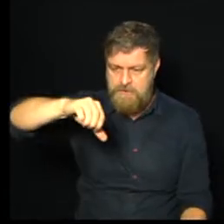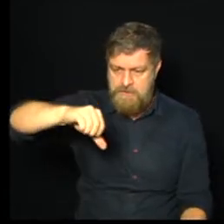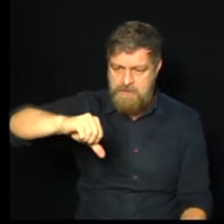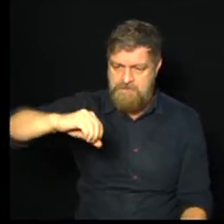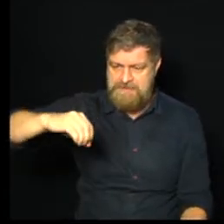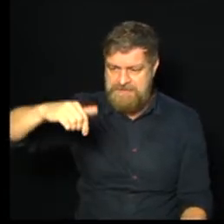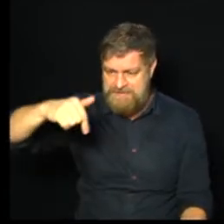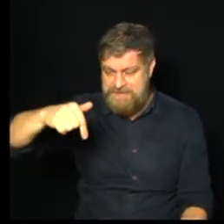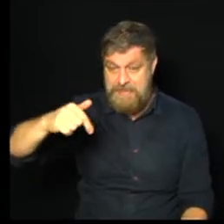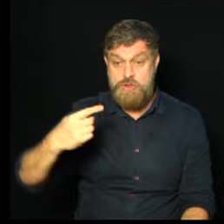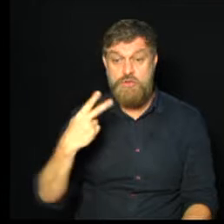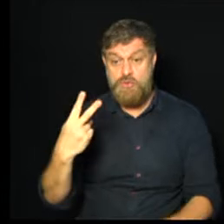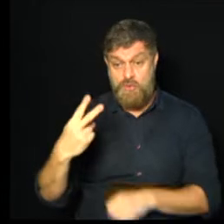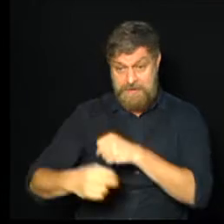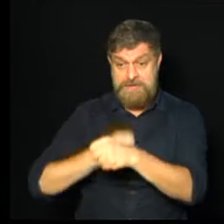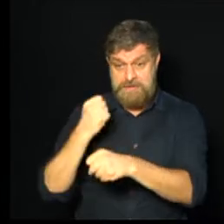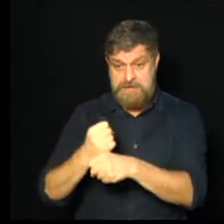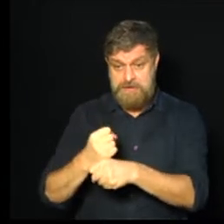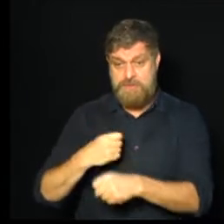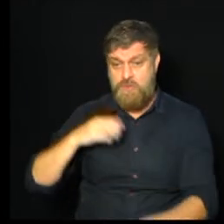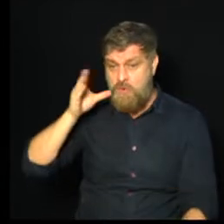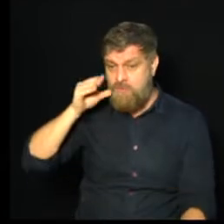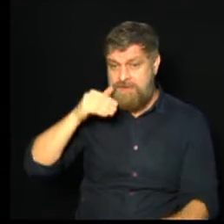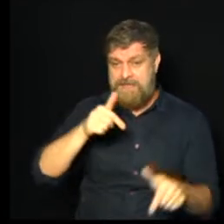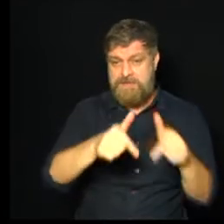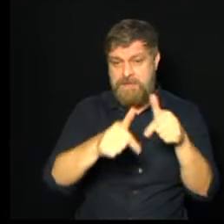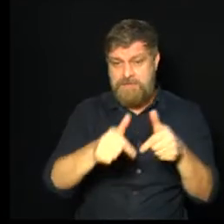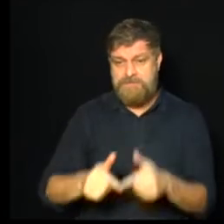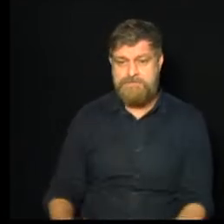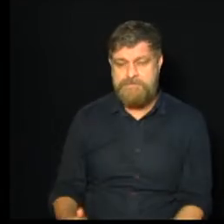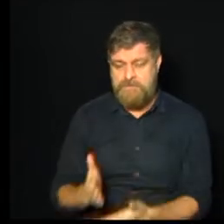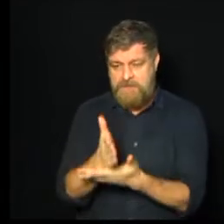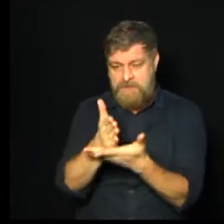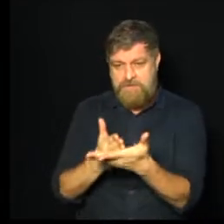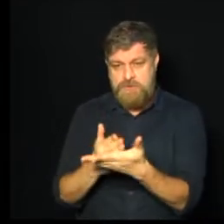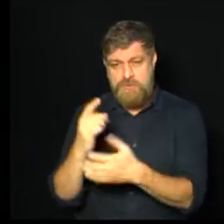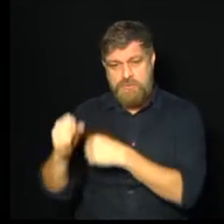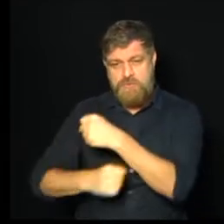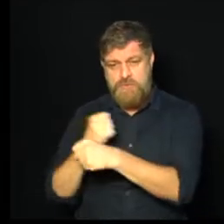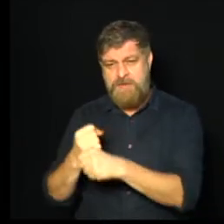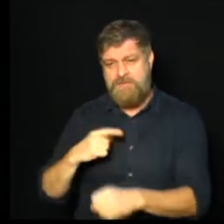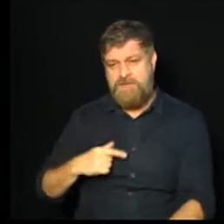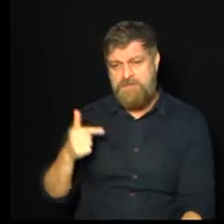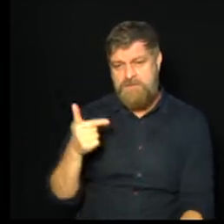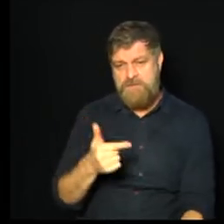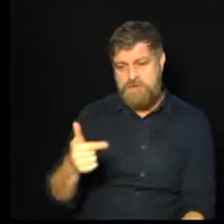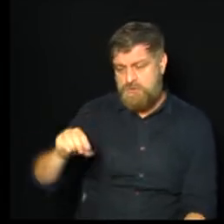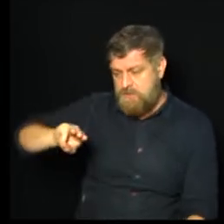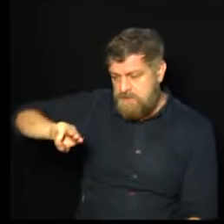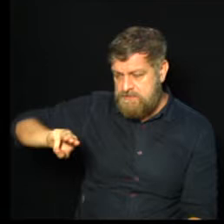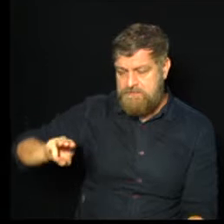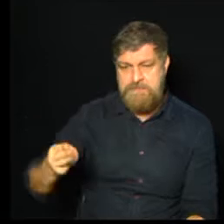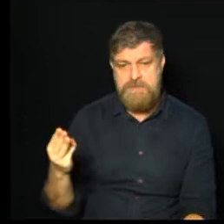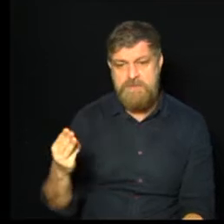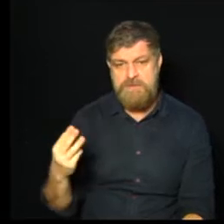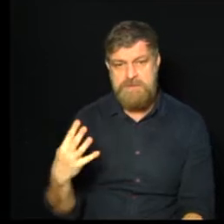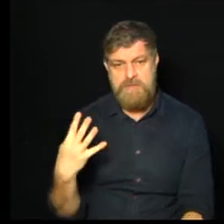44.850.907,44 por 2 anos. Nós dividimos isso por ano, chegamos num valor de R$